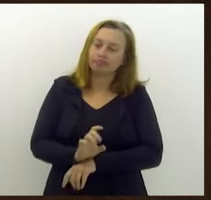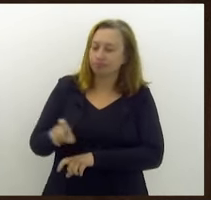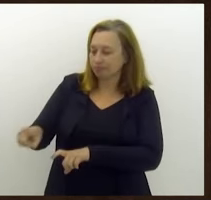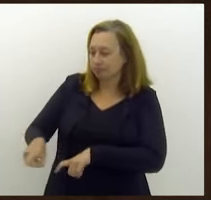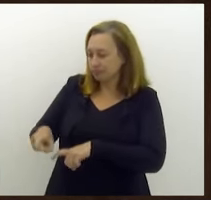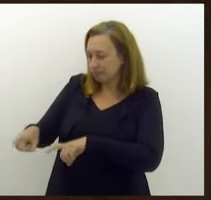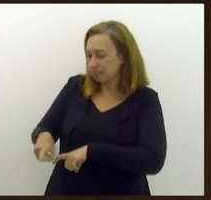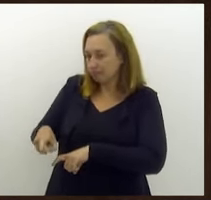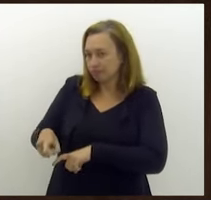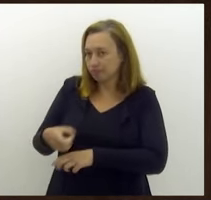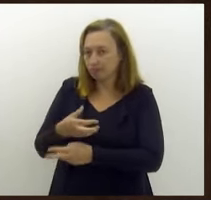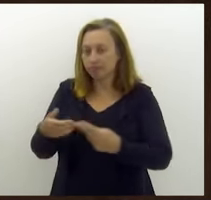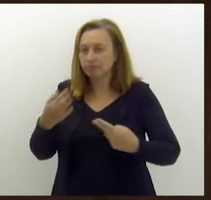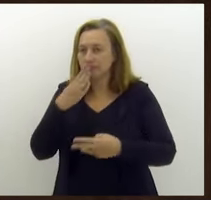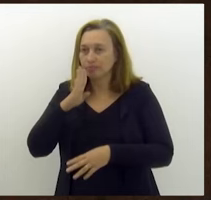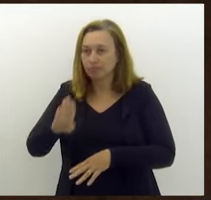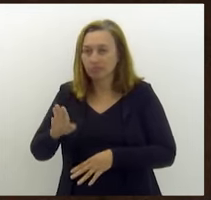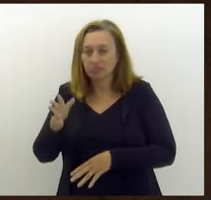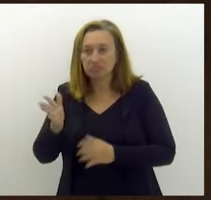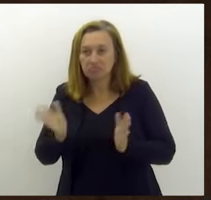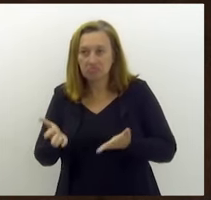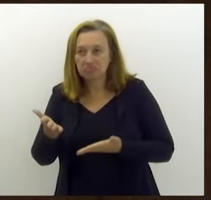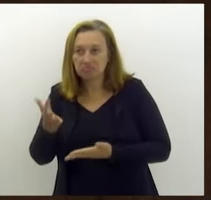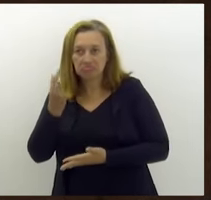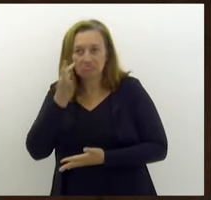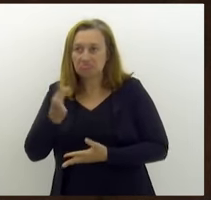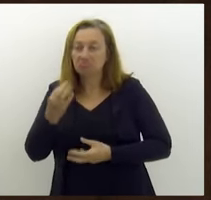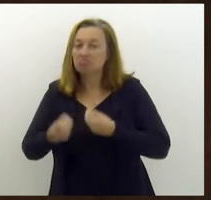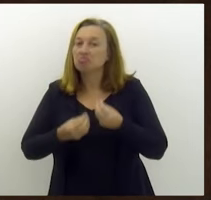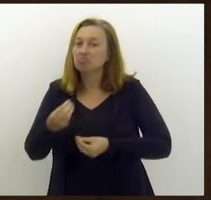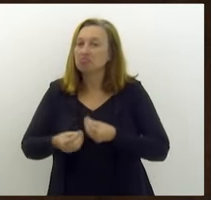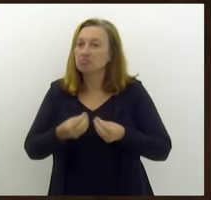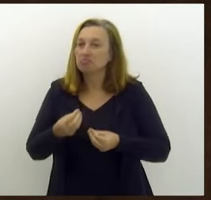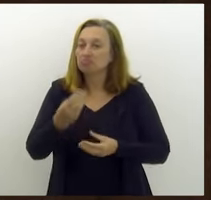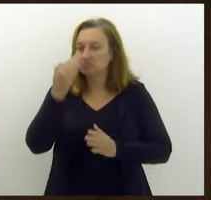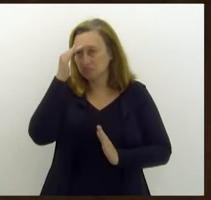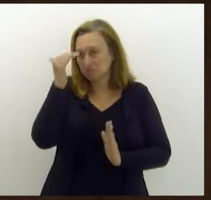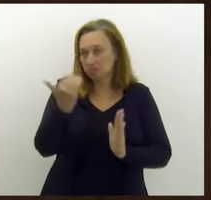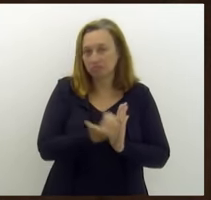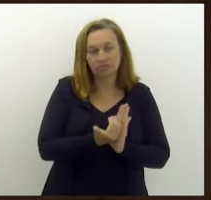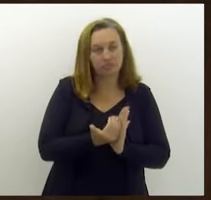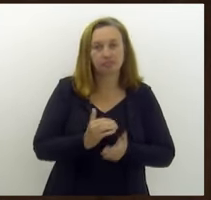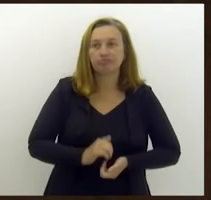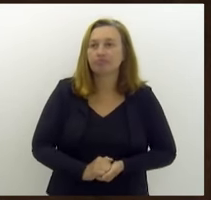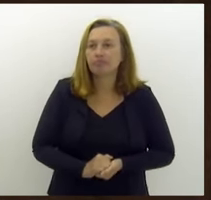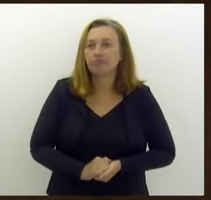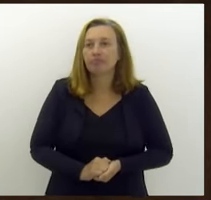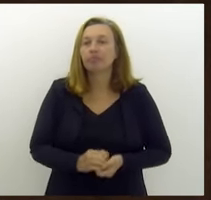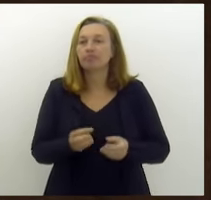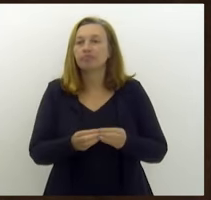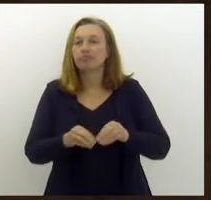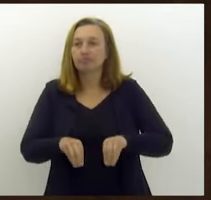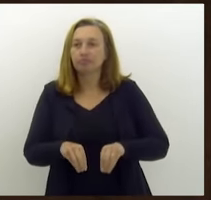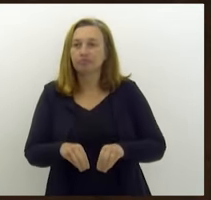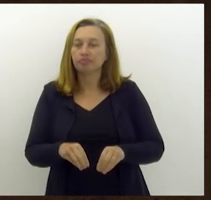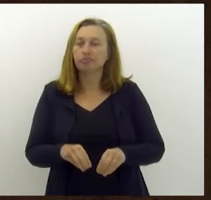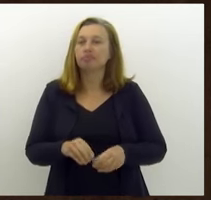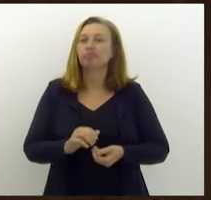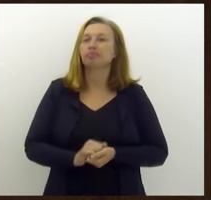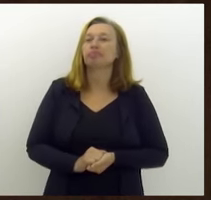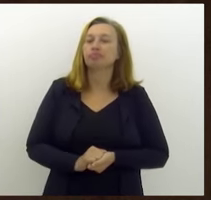montão de promessa que hoje não sabe como que vai cumprir prejudicando a eleição a reeleição dos feitos